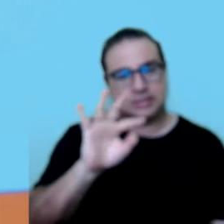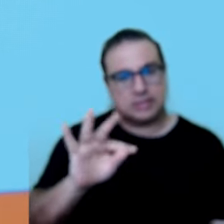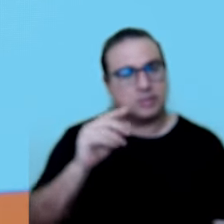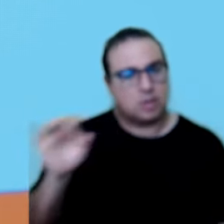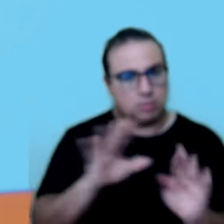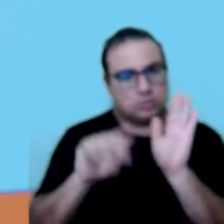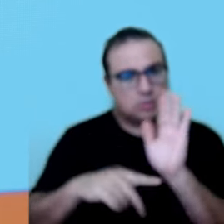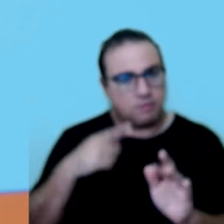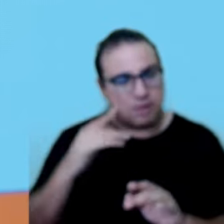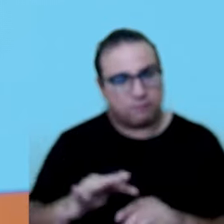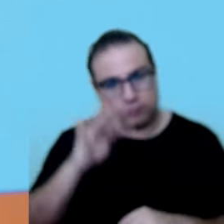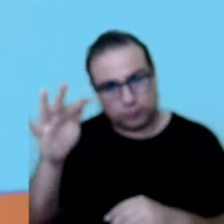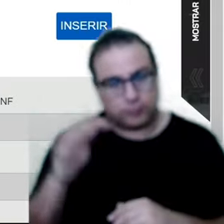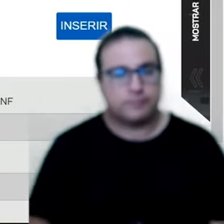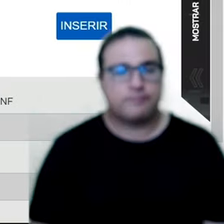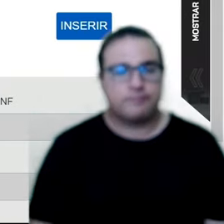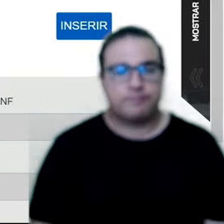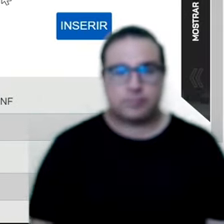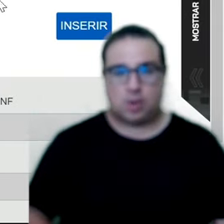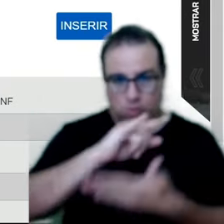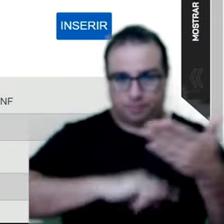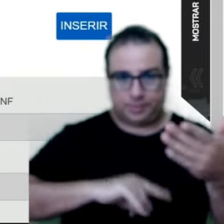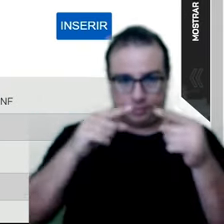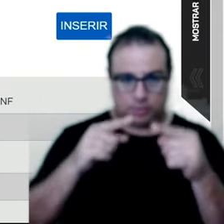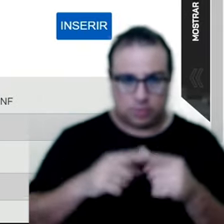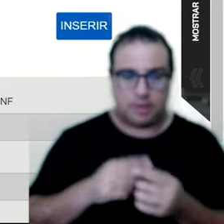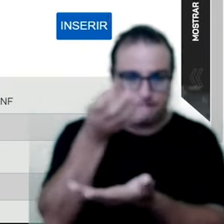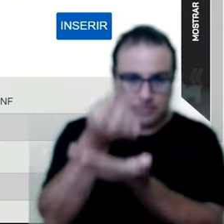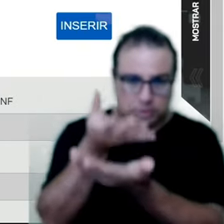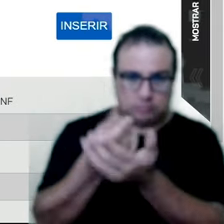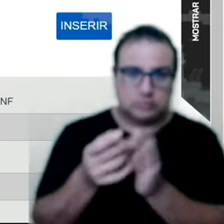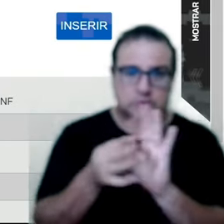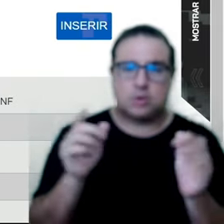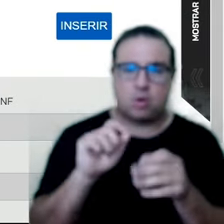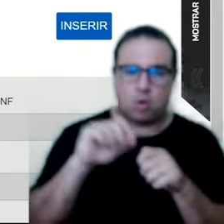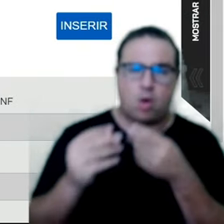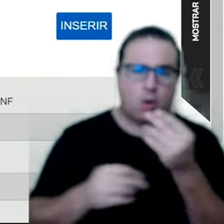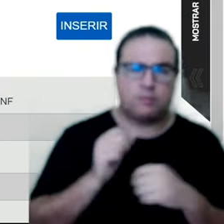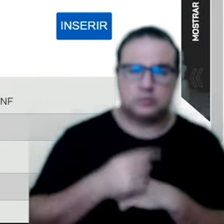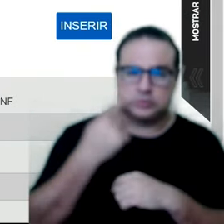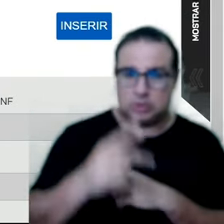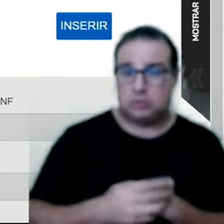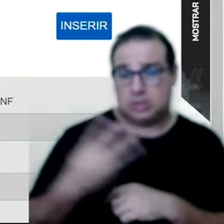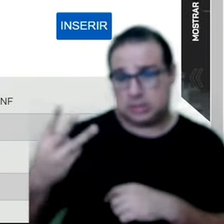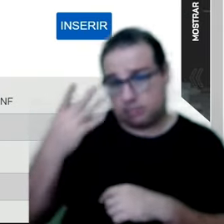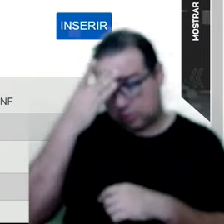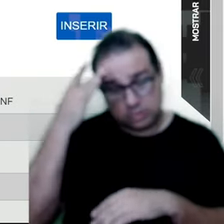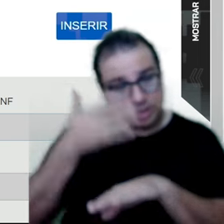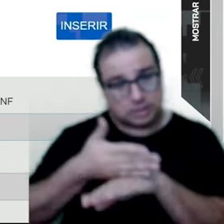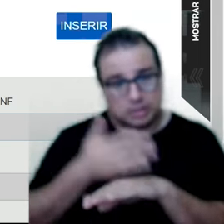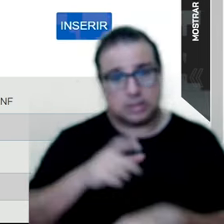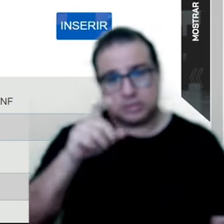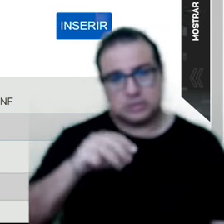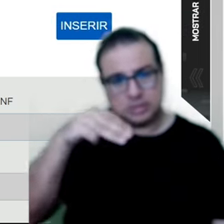então a gente vai observar lá na fr frente aqui documento autorizado a fazer download isso aqui você só preenche se você quiser que um terceiro tenha acesso